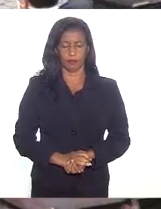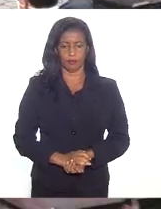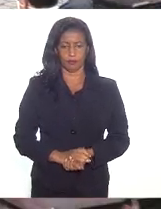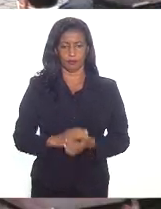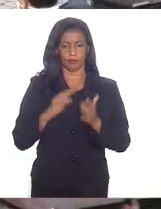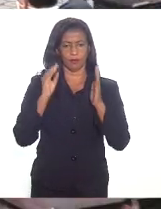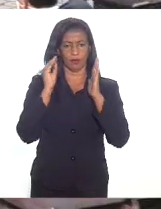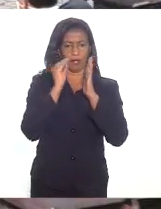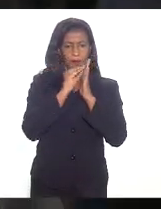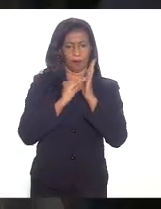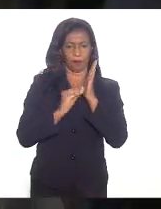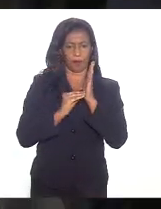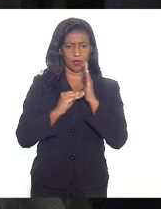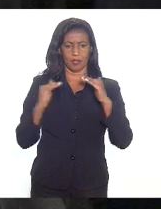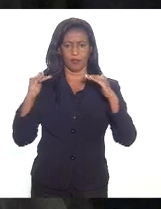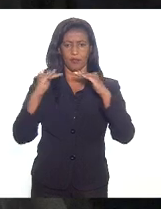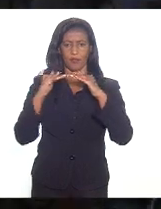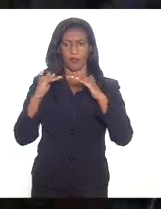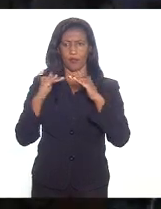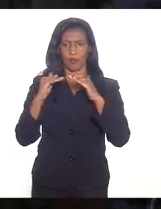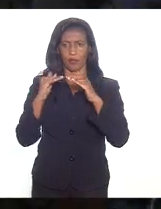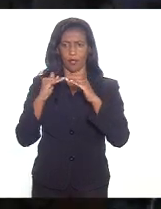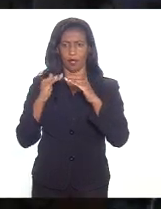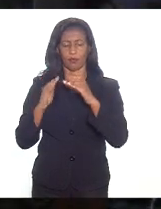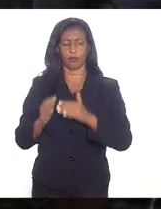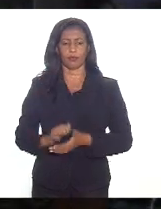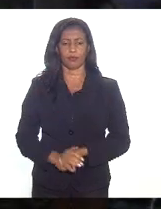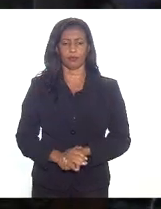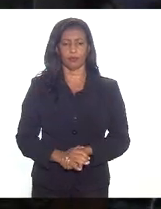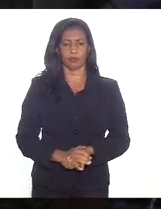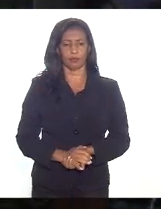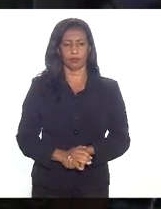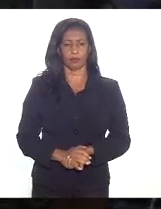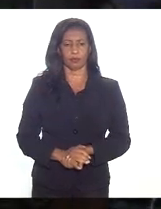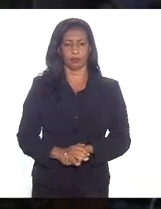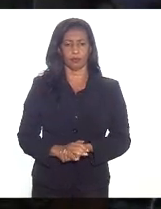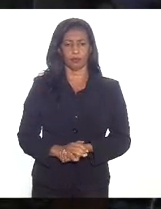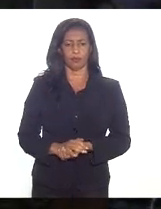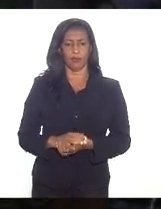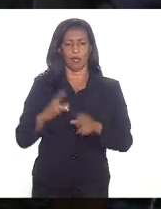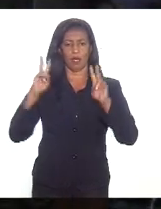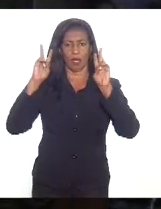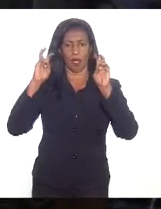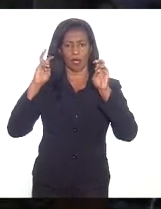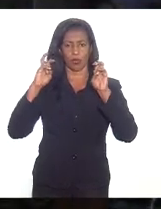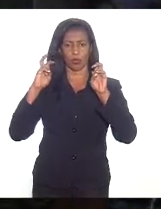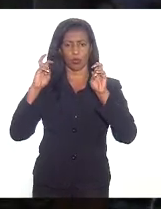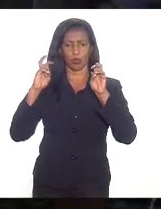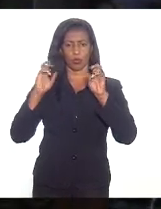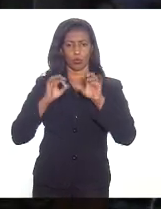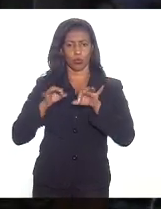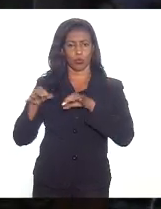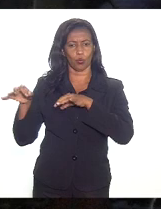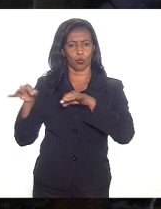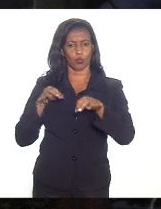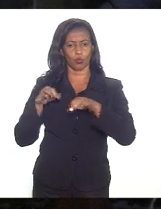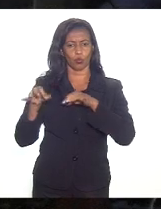Parecer favorável no mérito, presidente. Pela Comissão de Assuntos Municipais e Desenvolvimento Regional, deputado Carlos